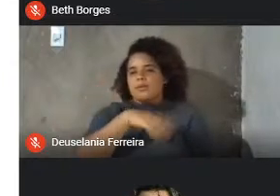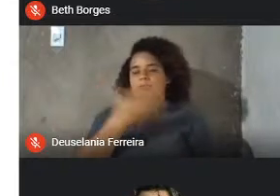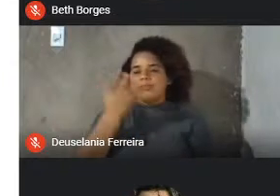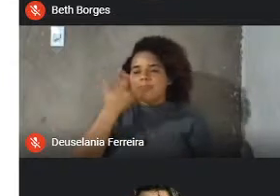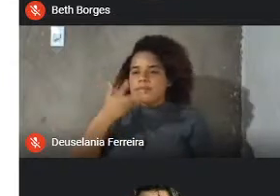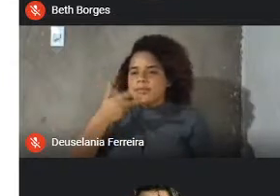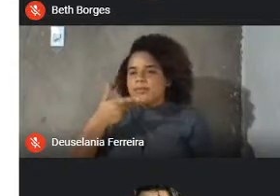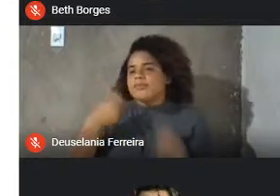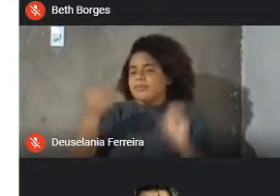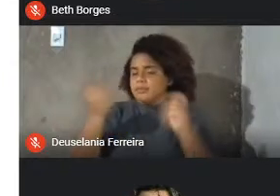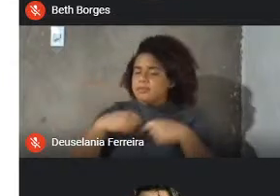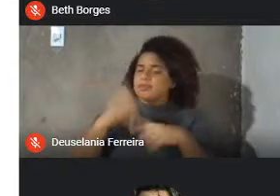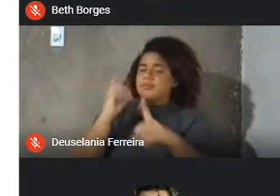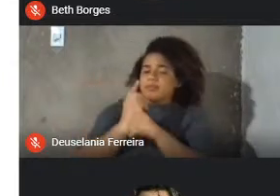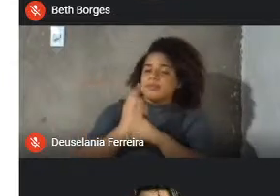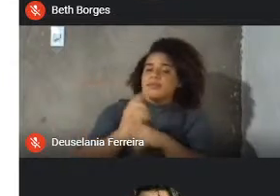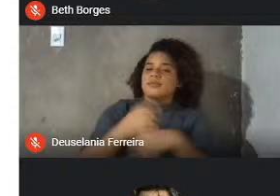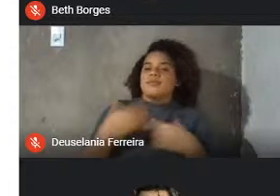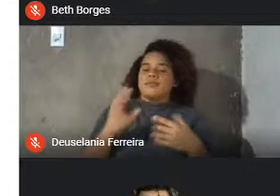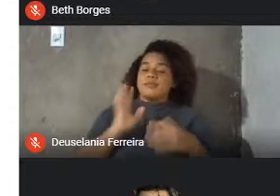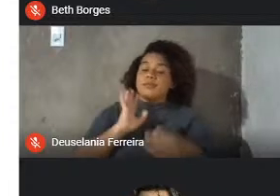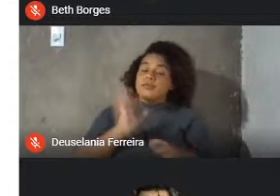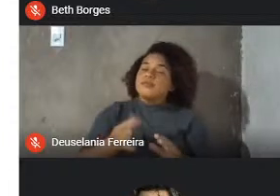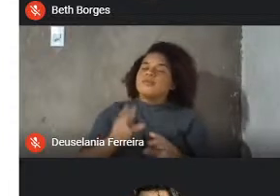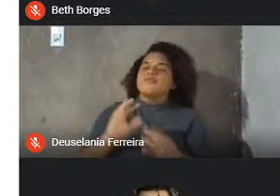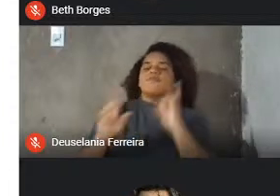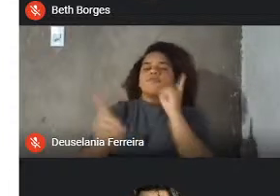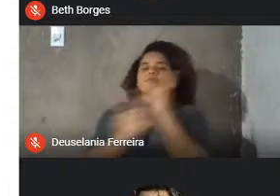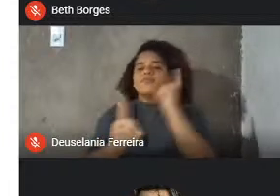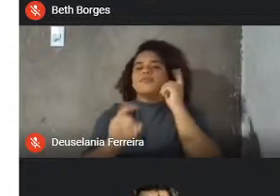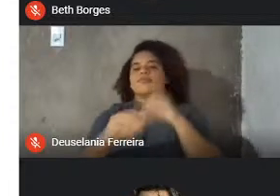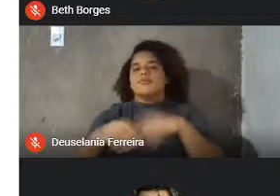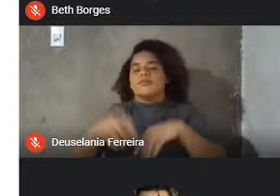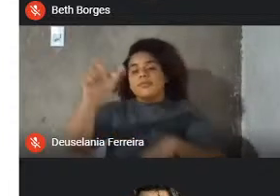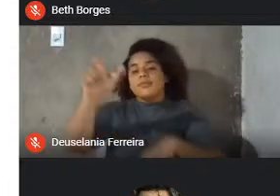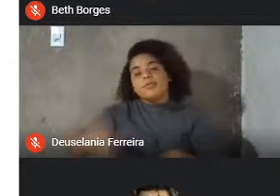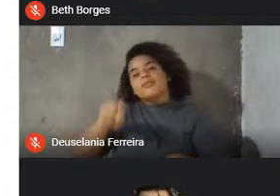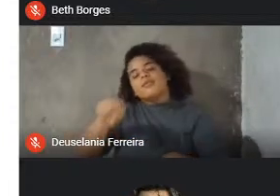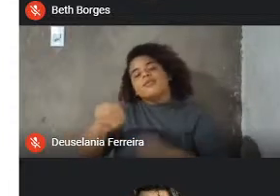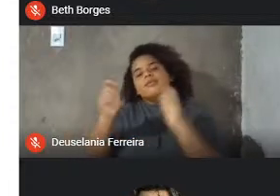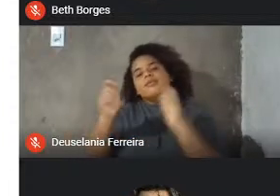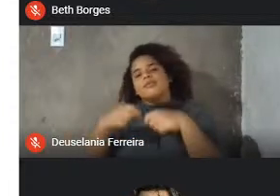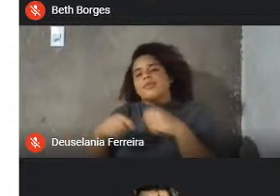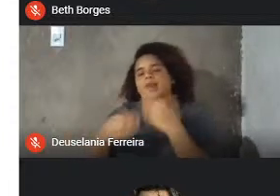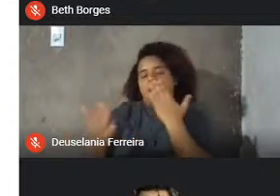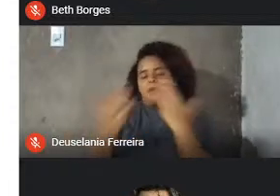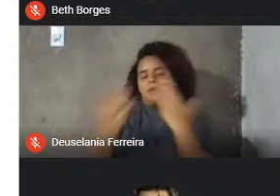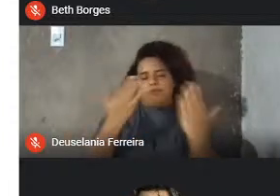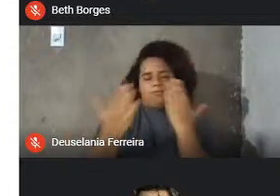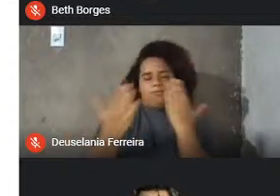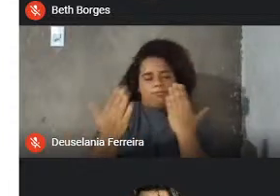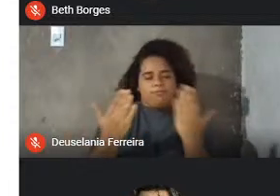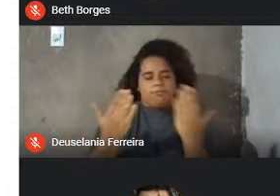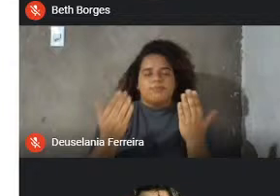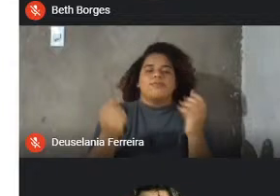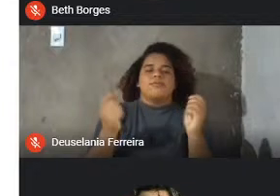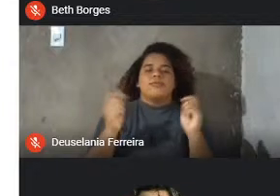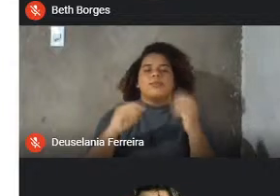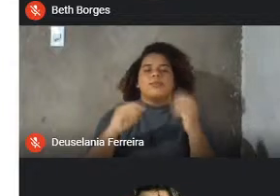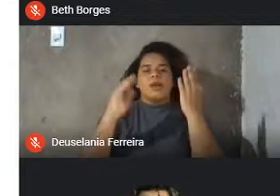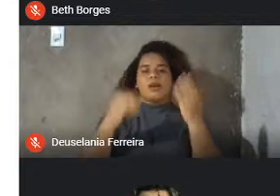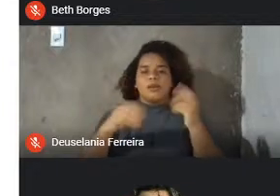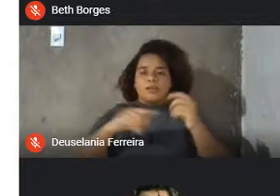conseguiu identificar, às vezes, na hora que vai estar ali fazendo o cruzamento de dados, da anamnese. Então, é uma realidade